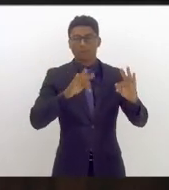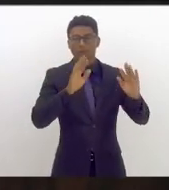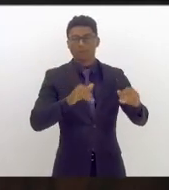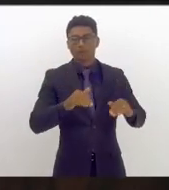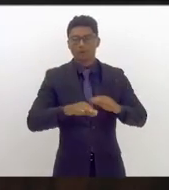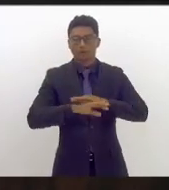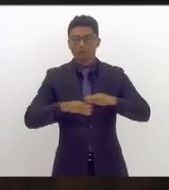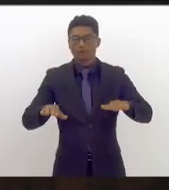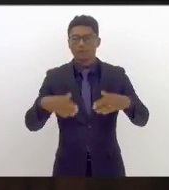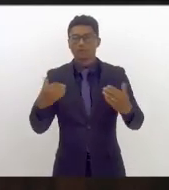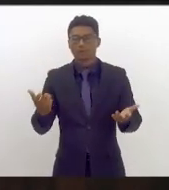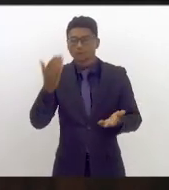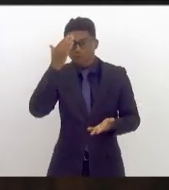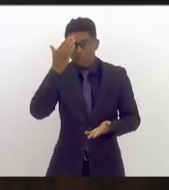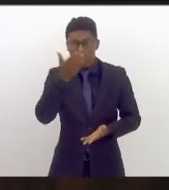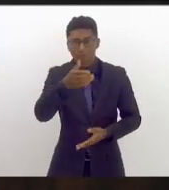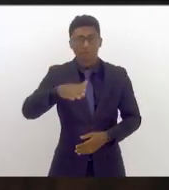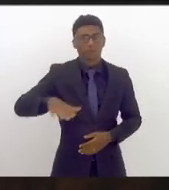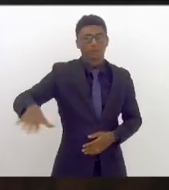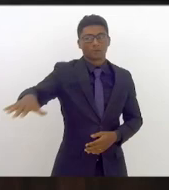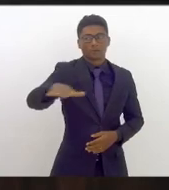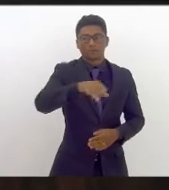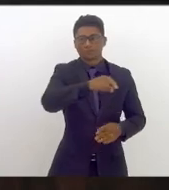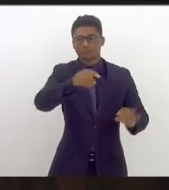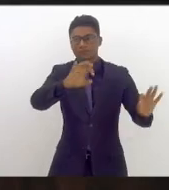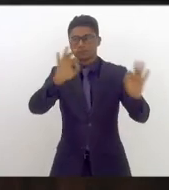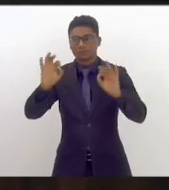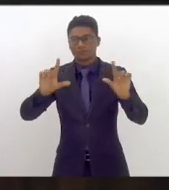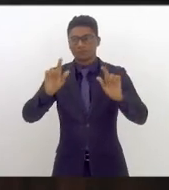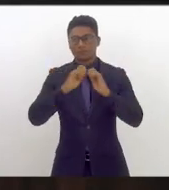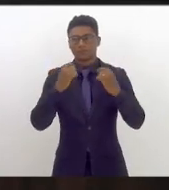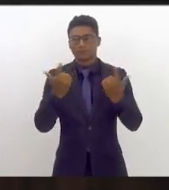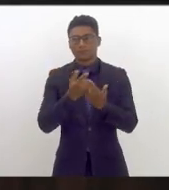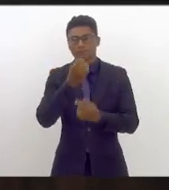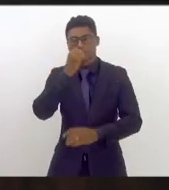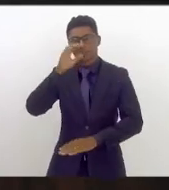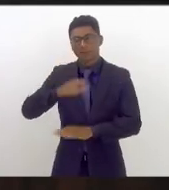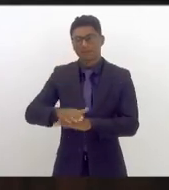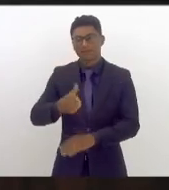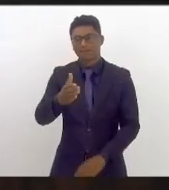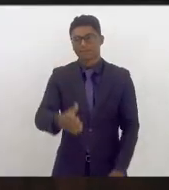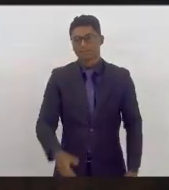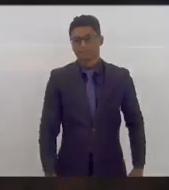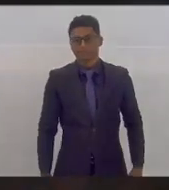final, agradecendo a todas e todos que nos acompanham pela TV Alerj. Boa tarde.